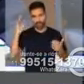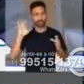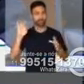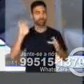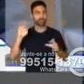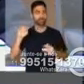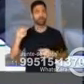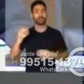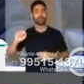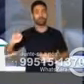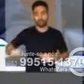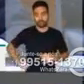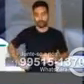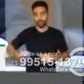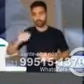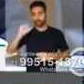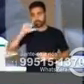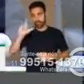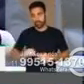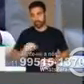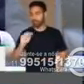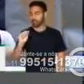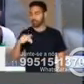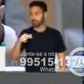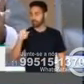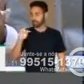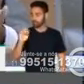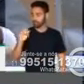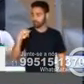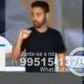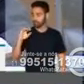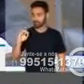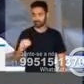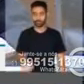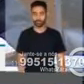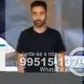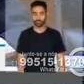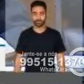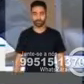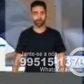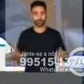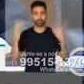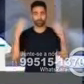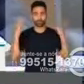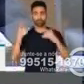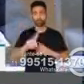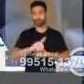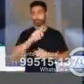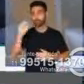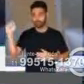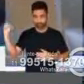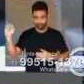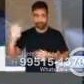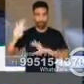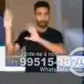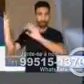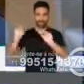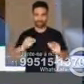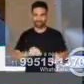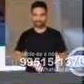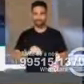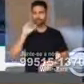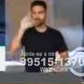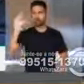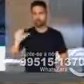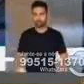embaixador da itália antonio bernardini e viva o dia da imigração italiana está encerrada a sessão muito